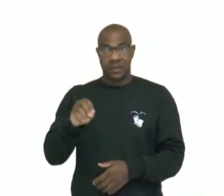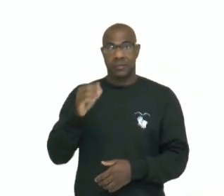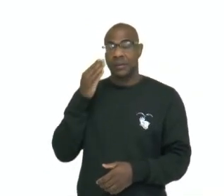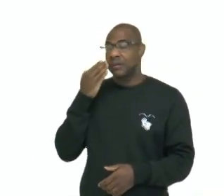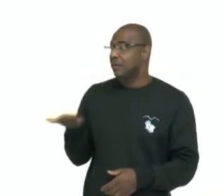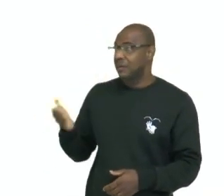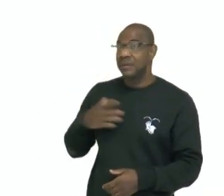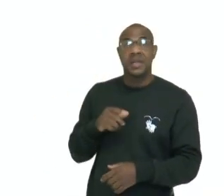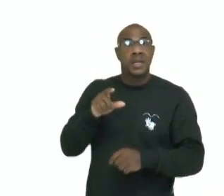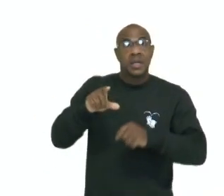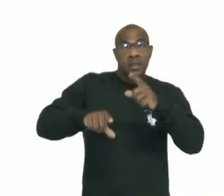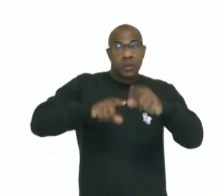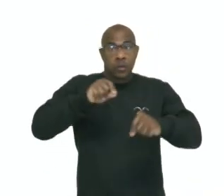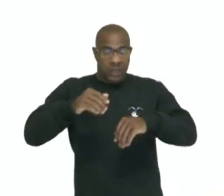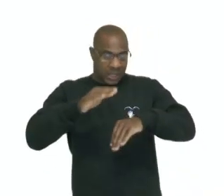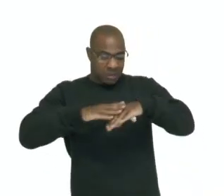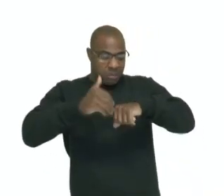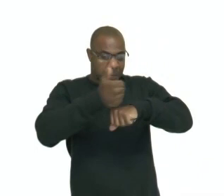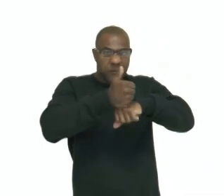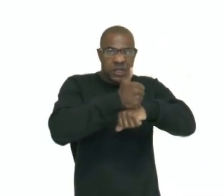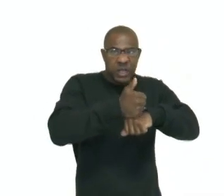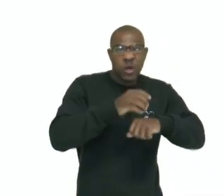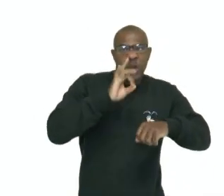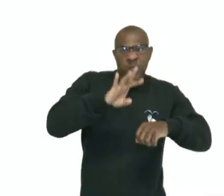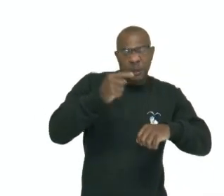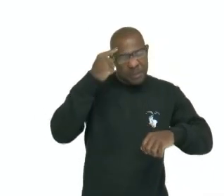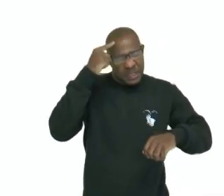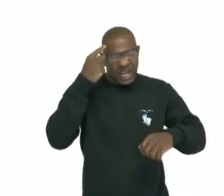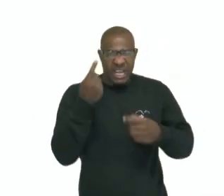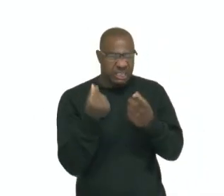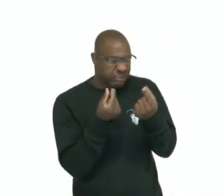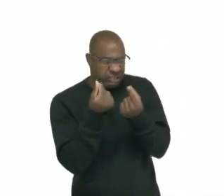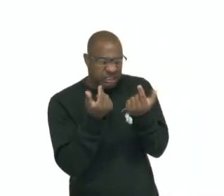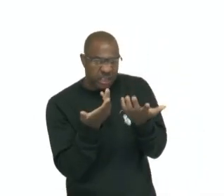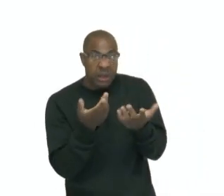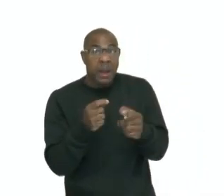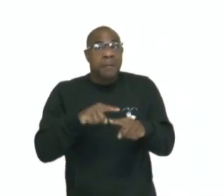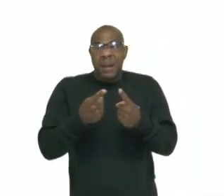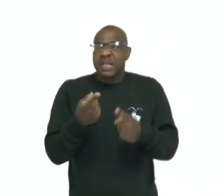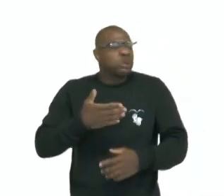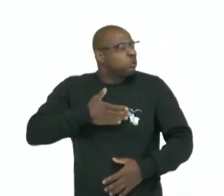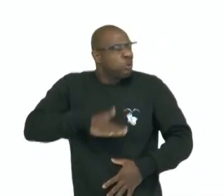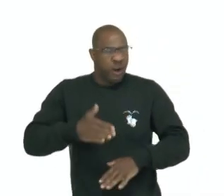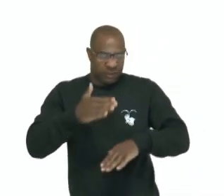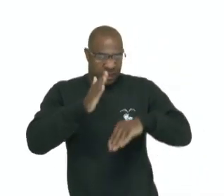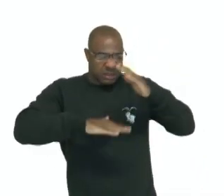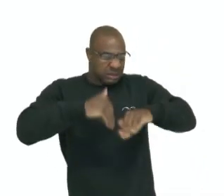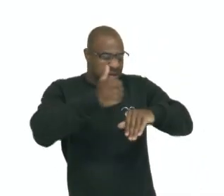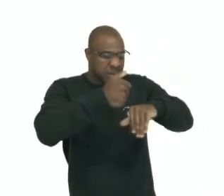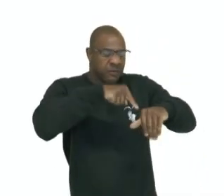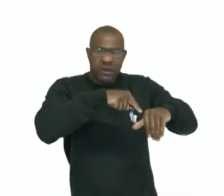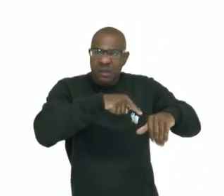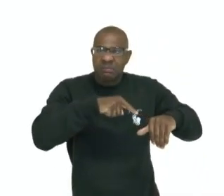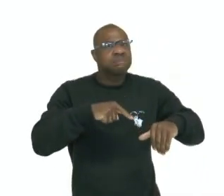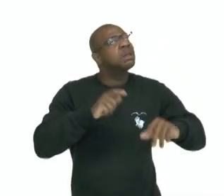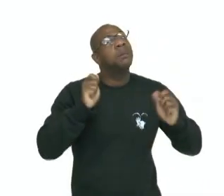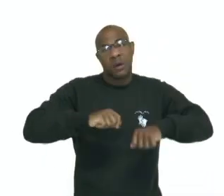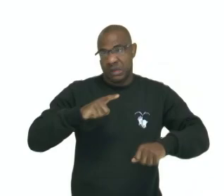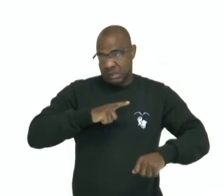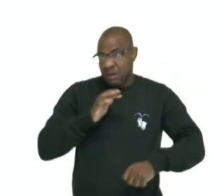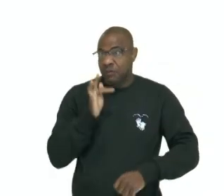pela perspectiva de ganhar dinheiro, mas sem gostar dela, é um atalho para a